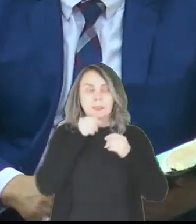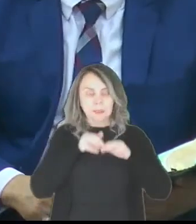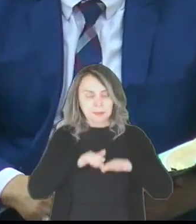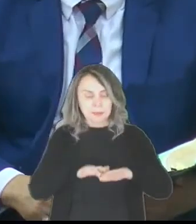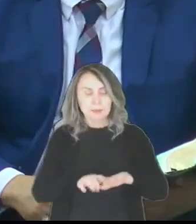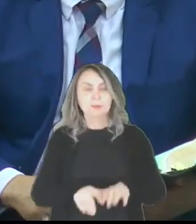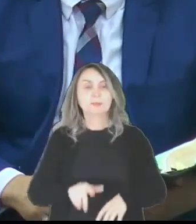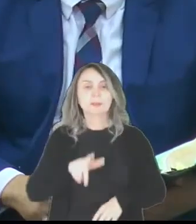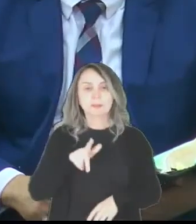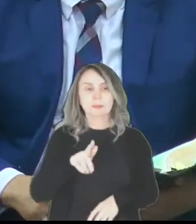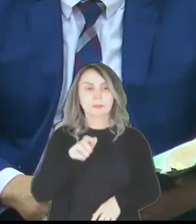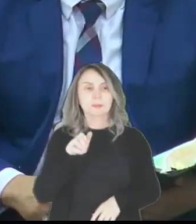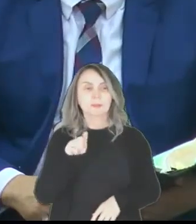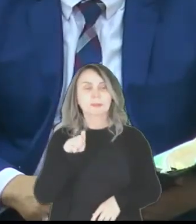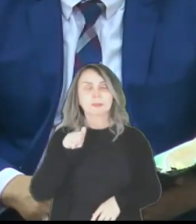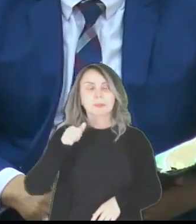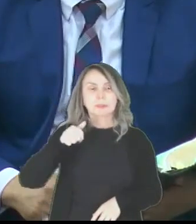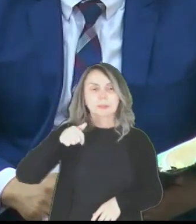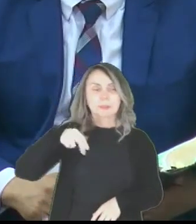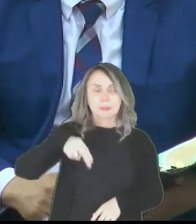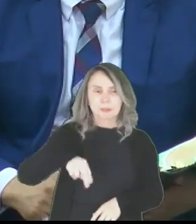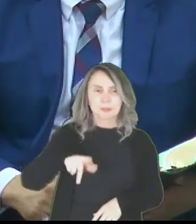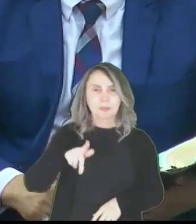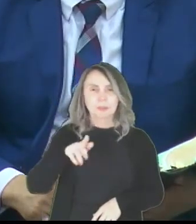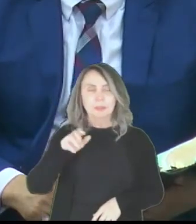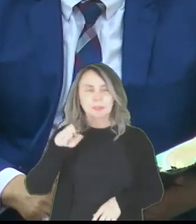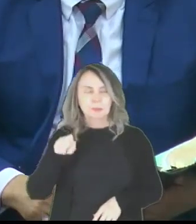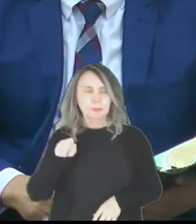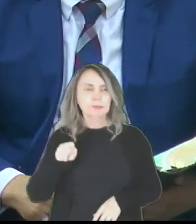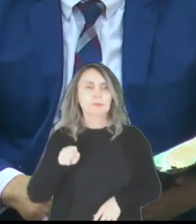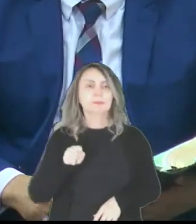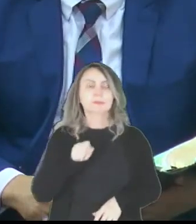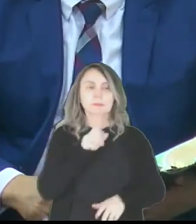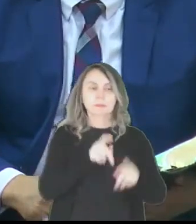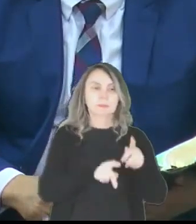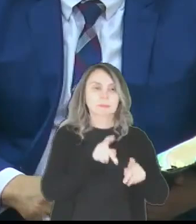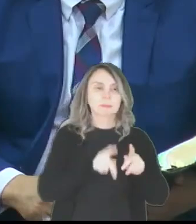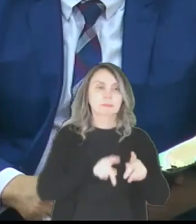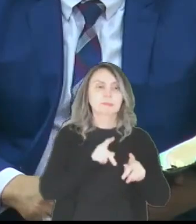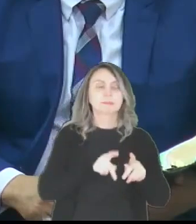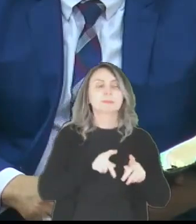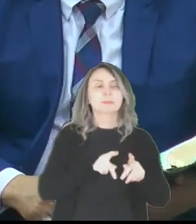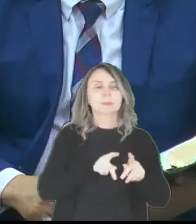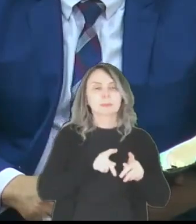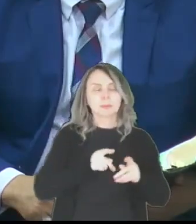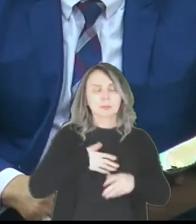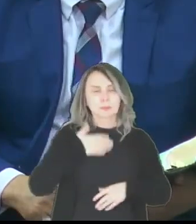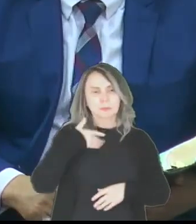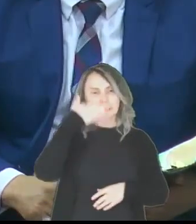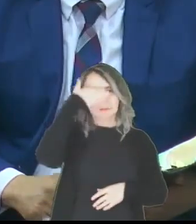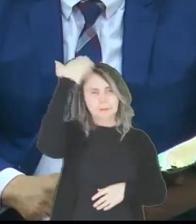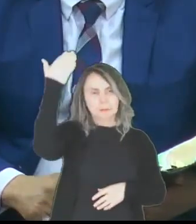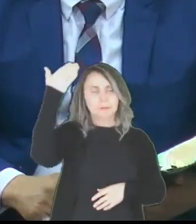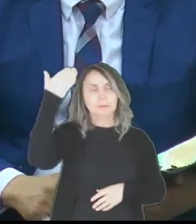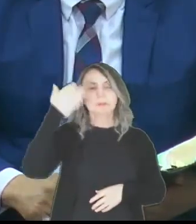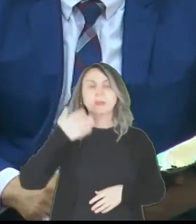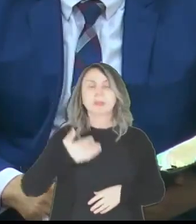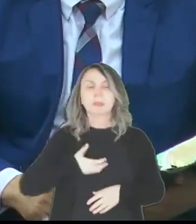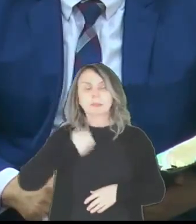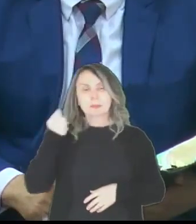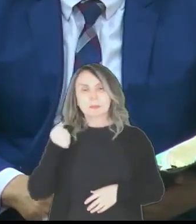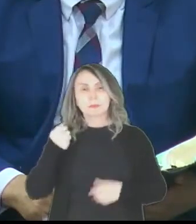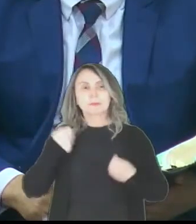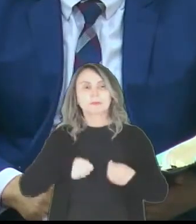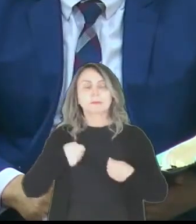Ganges. Aleluia. Os muçulmanos, eles dizem que nos preceitos do Alcorão, para ser salvo, tem